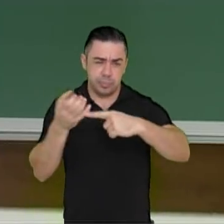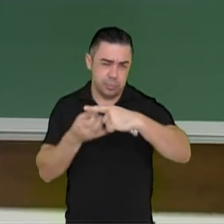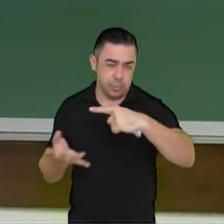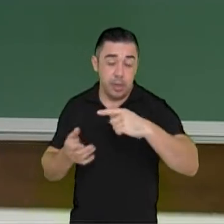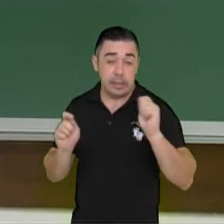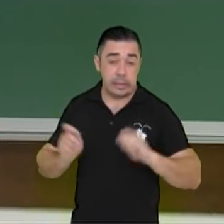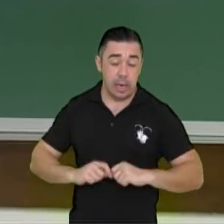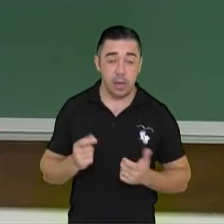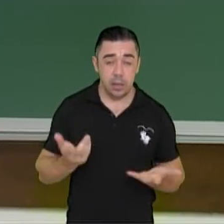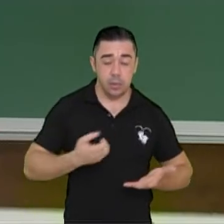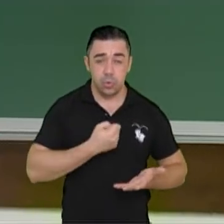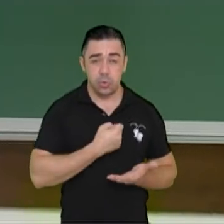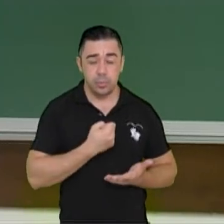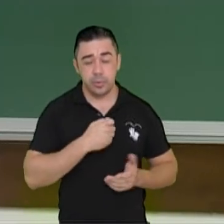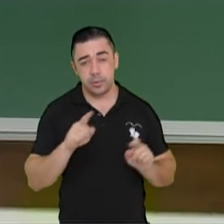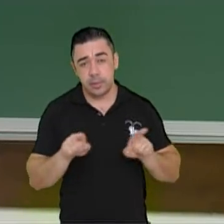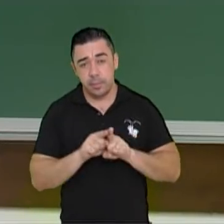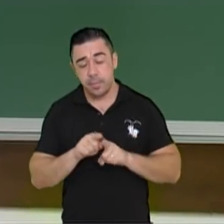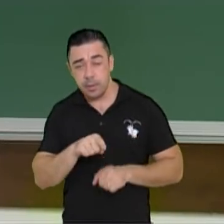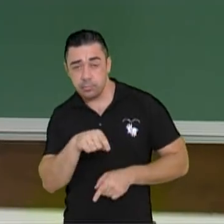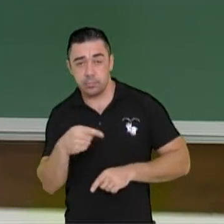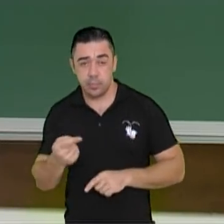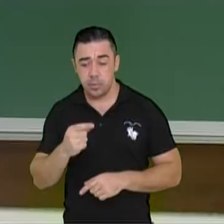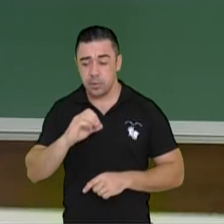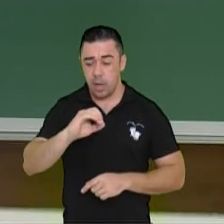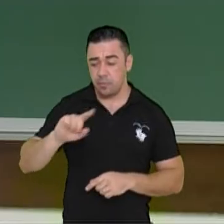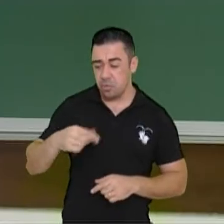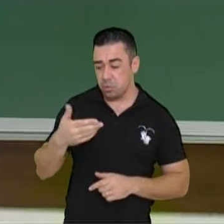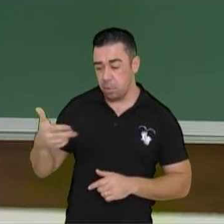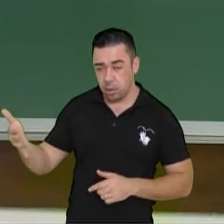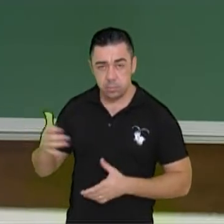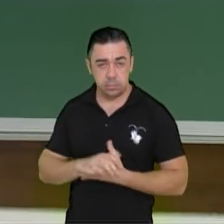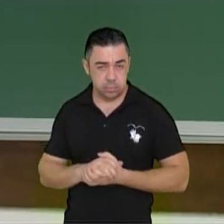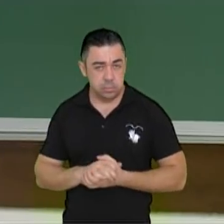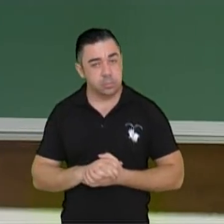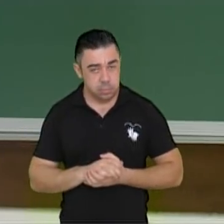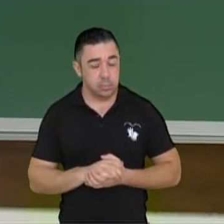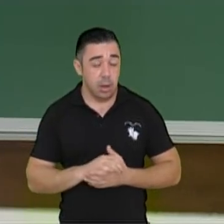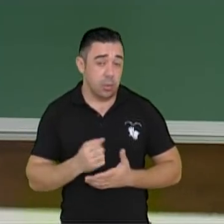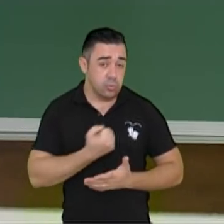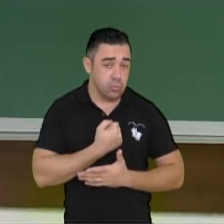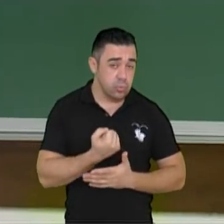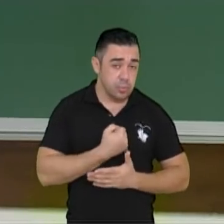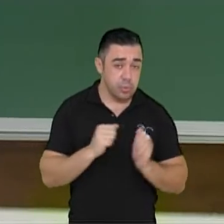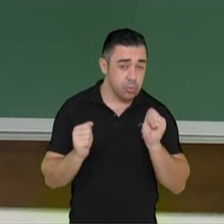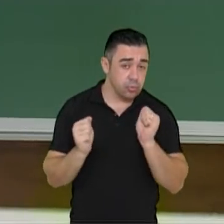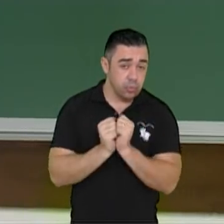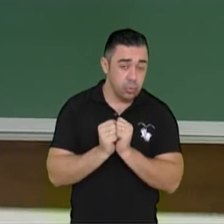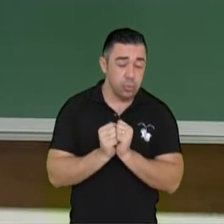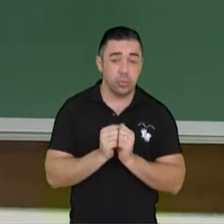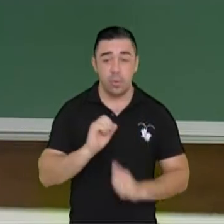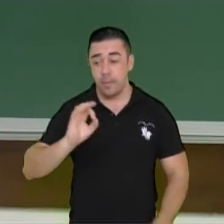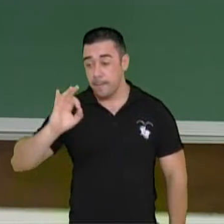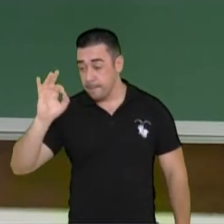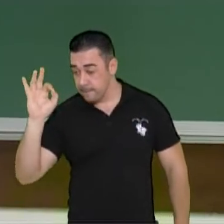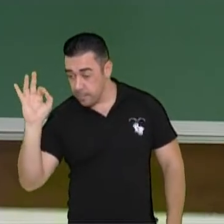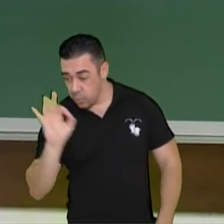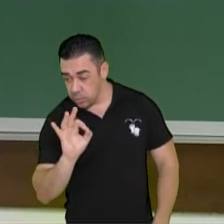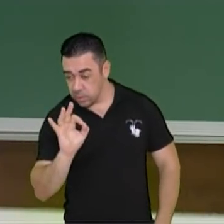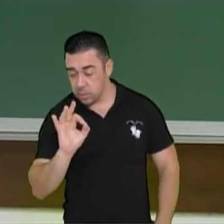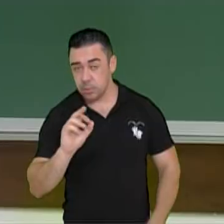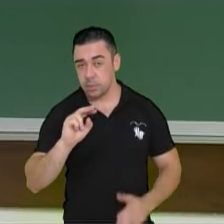na forma decimal. De modo geral, se temos um número acompanhado pelo símbolo